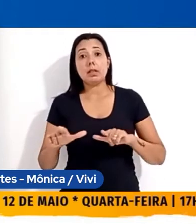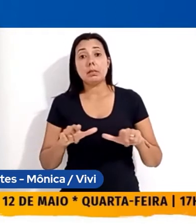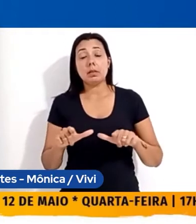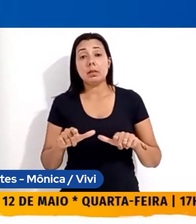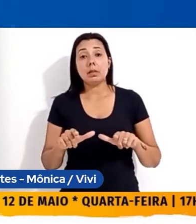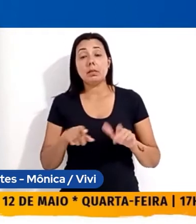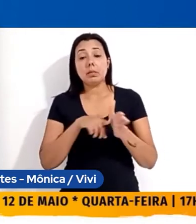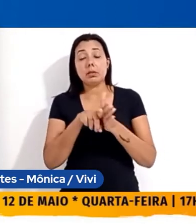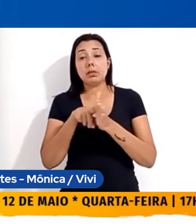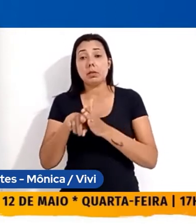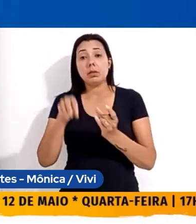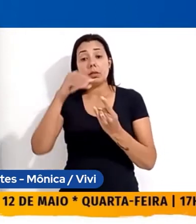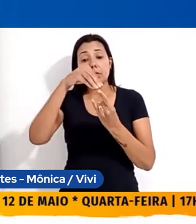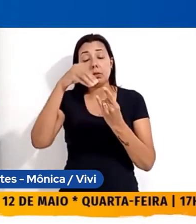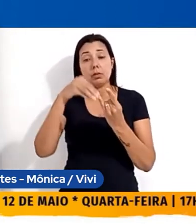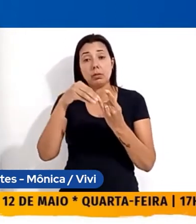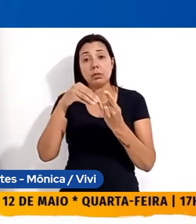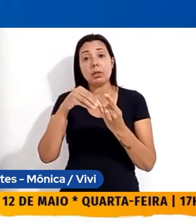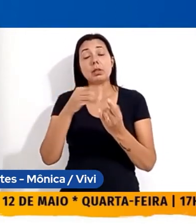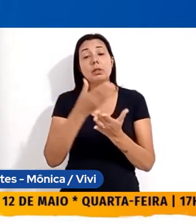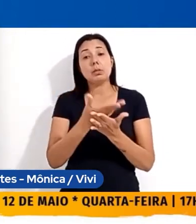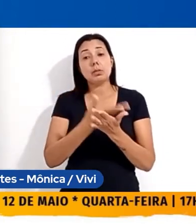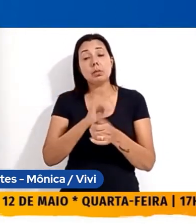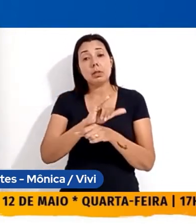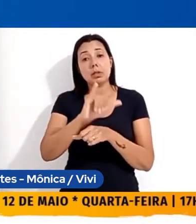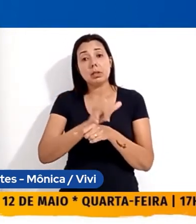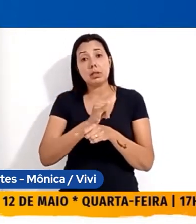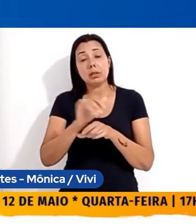pesquisador da Fiocruz, no Centro de Estudos Estratégicos da Fundação Oswaldo Cruz.